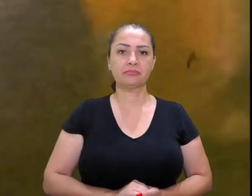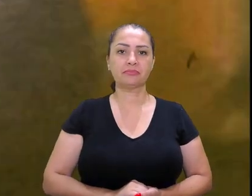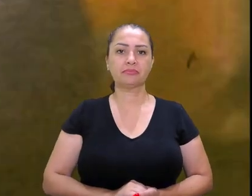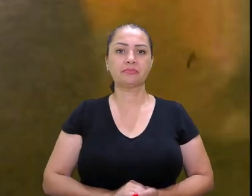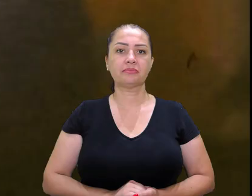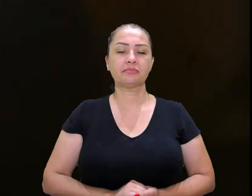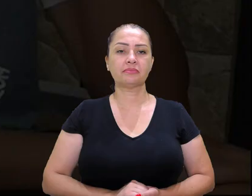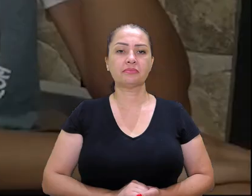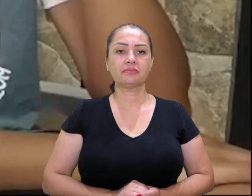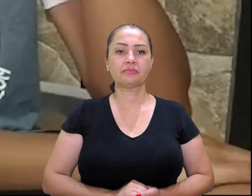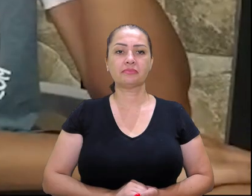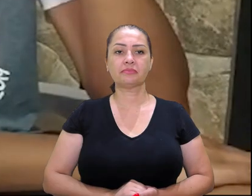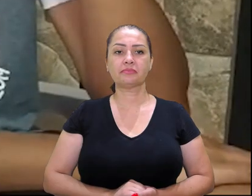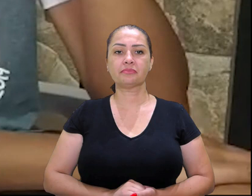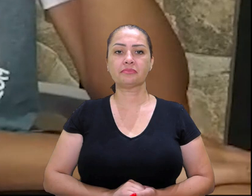algumas outras